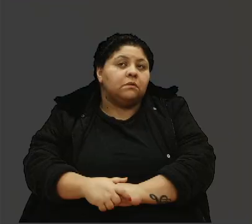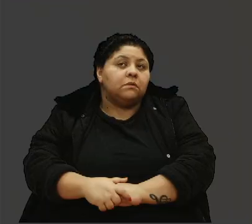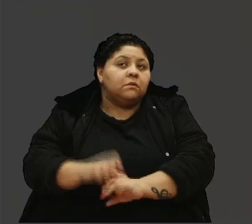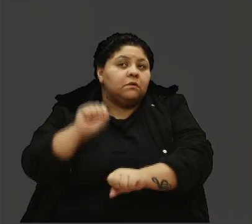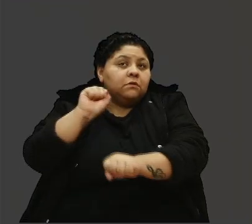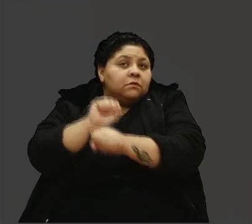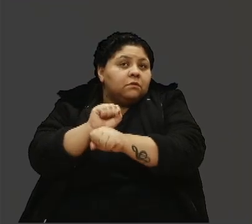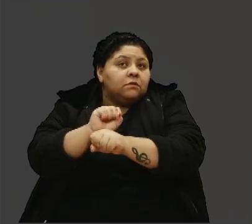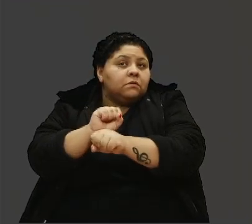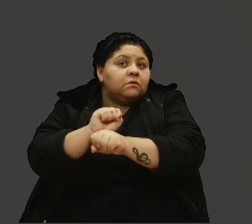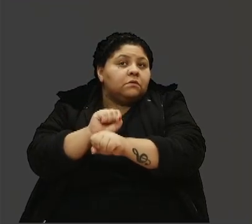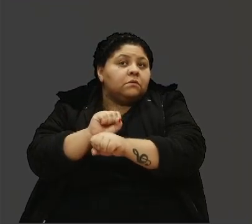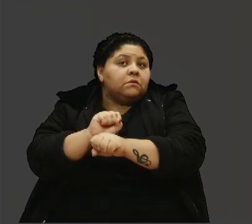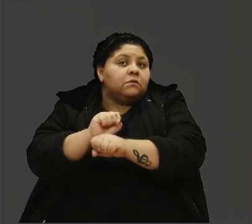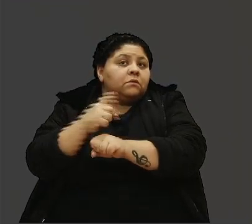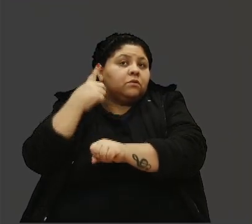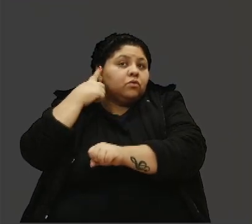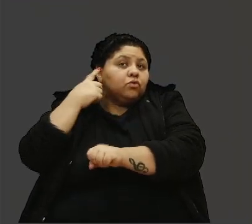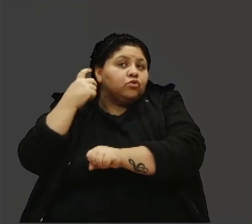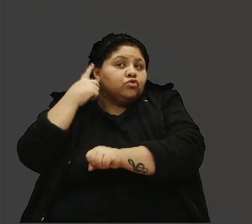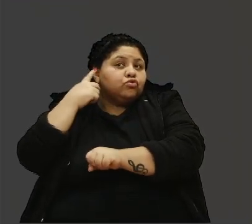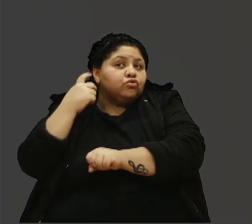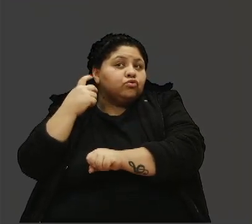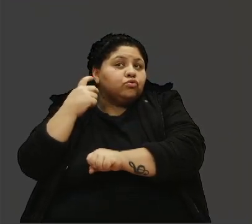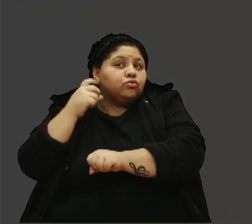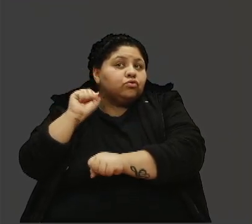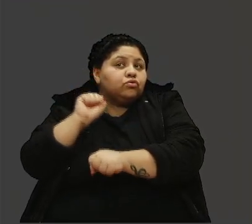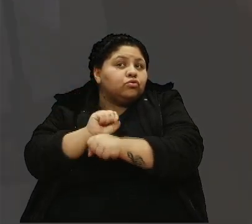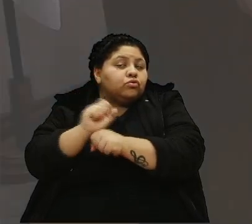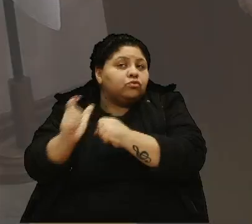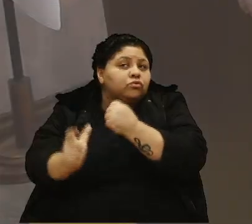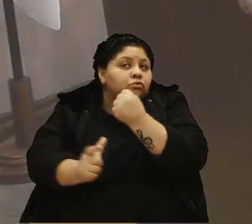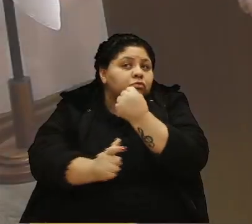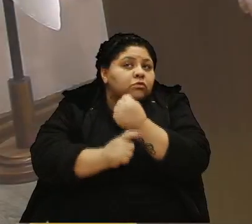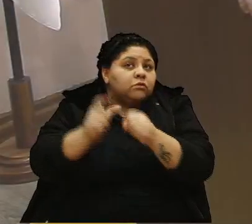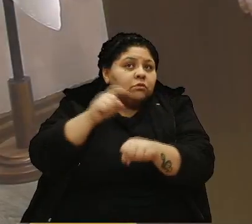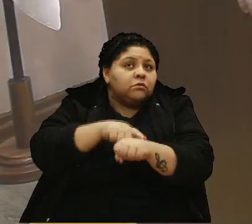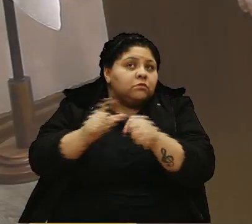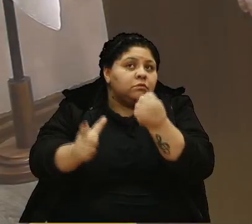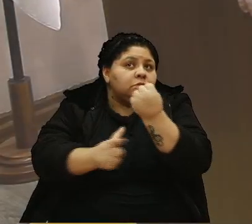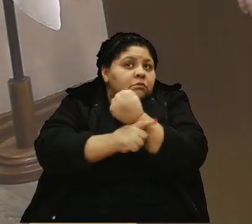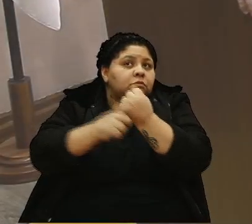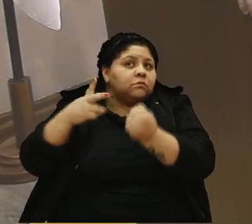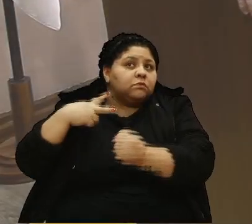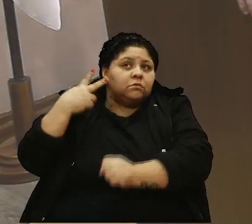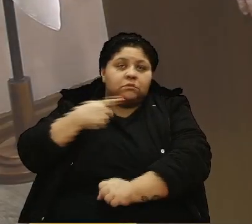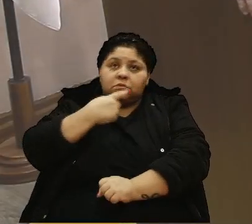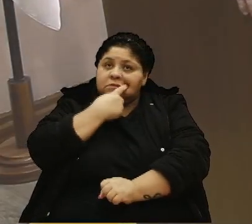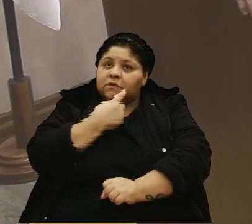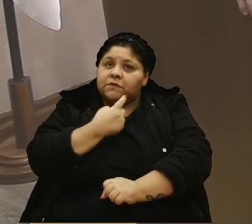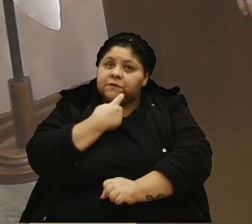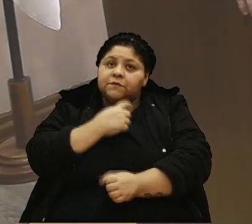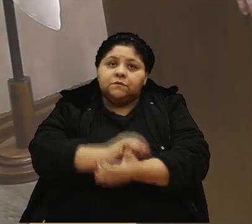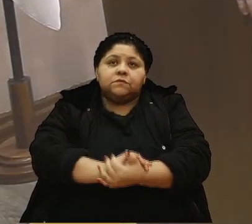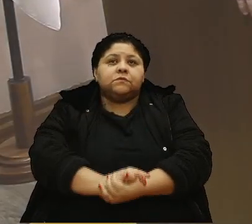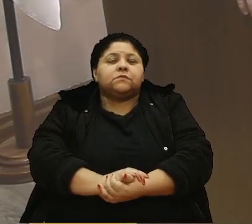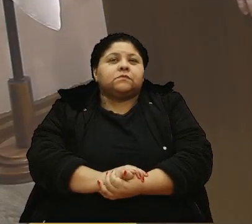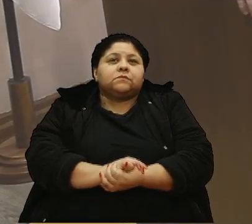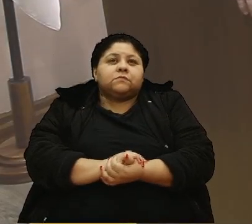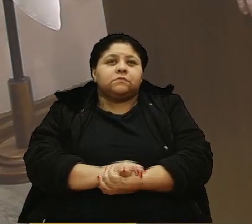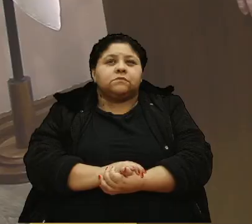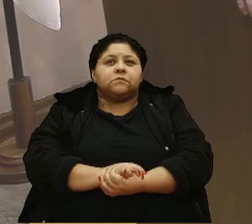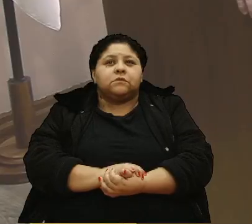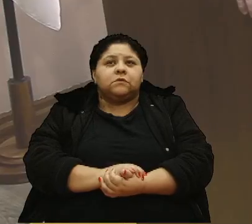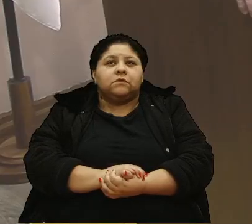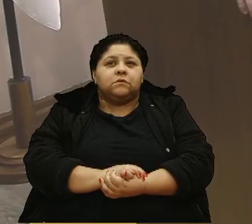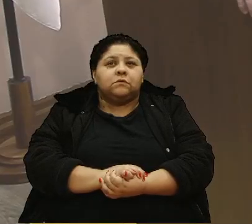Segura o vídeo e vamos colocar o som. Tempo garantido, vereador Wagner Petrini. Aos poucos